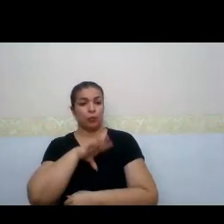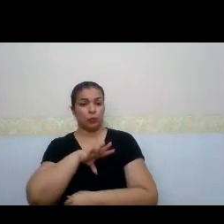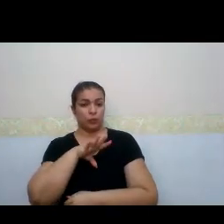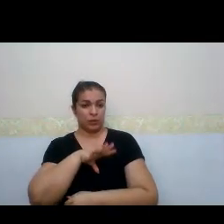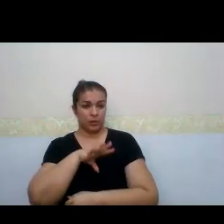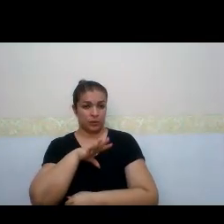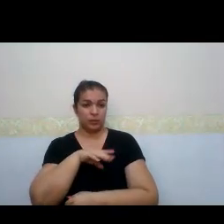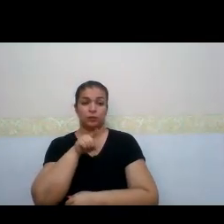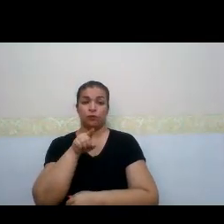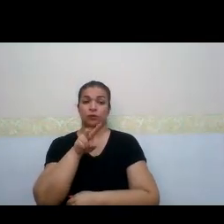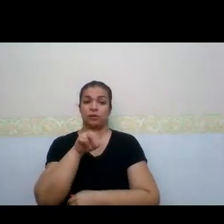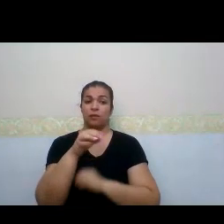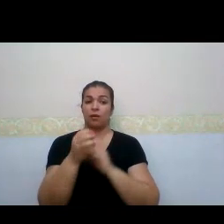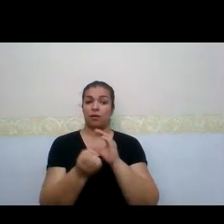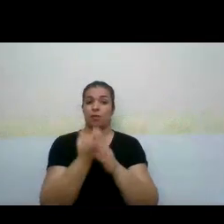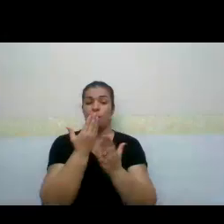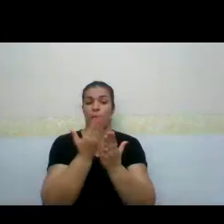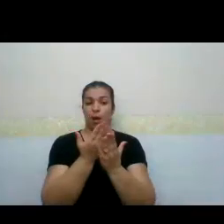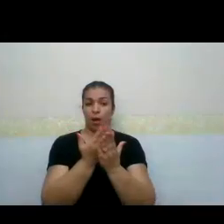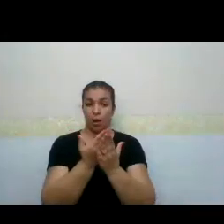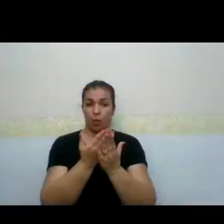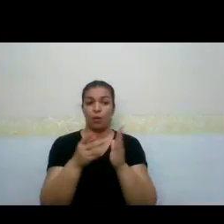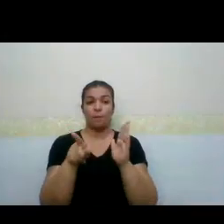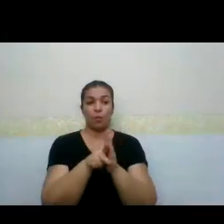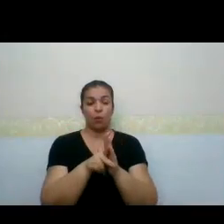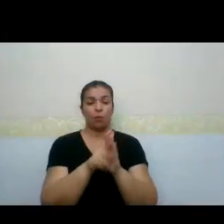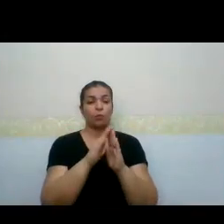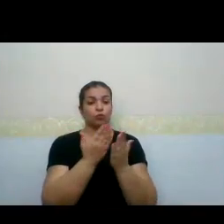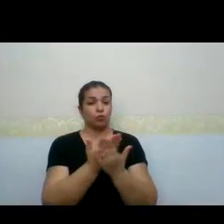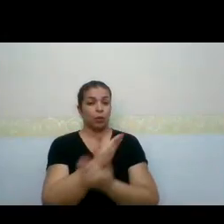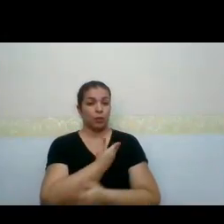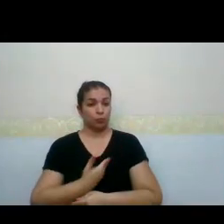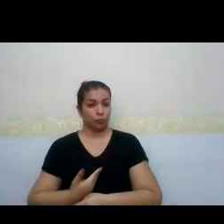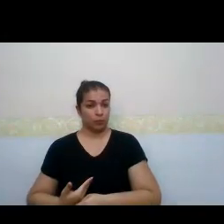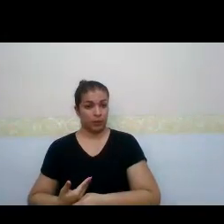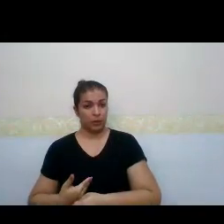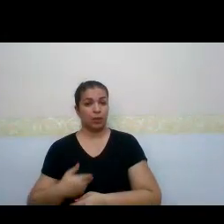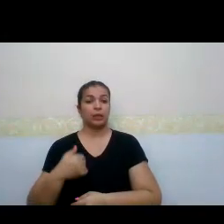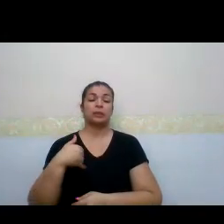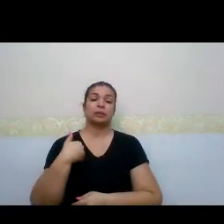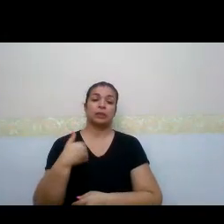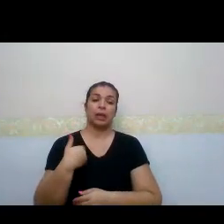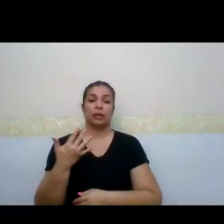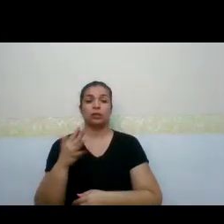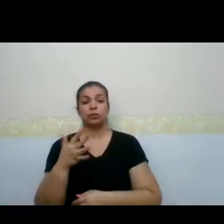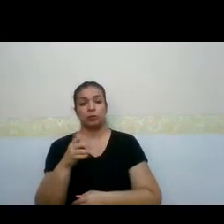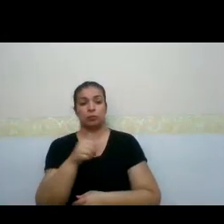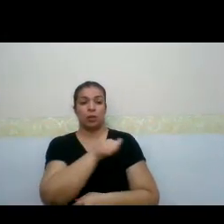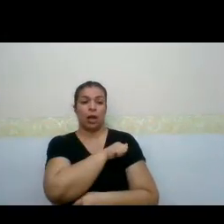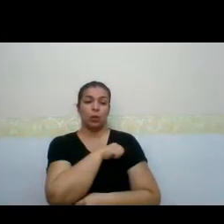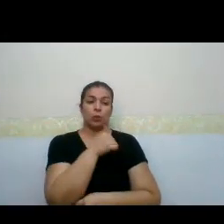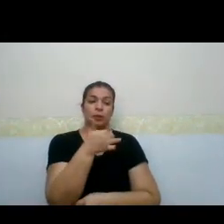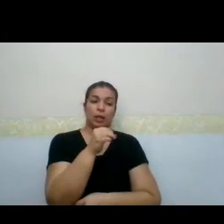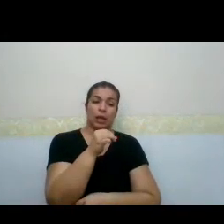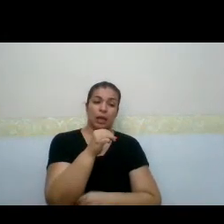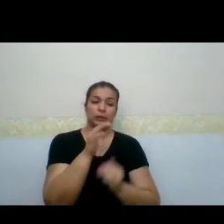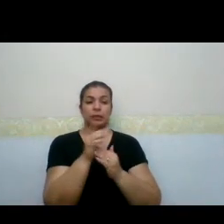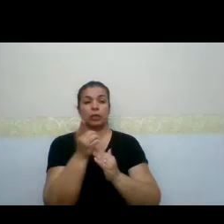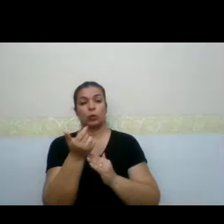uma aula para uma escola pública, para estudantes da faixa etária de 10 a 12 anos,